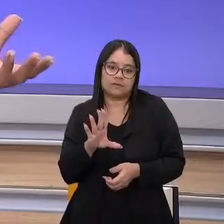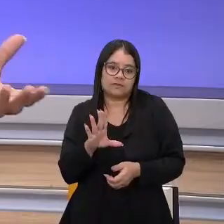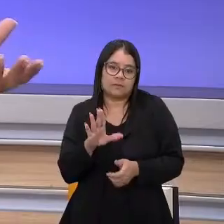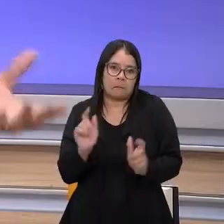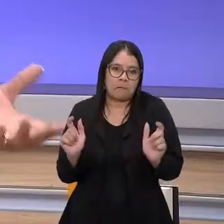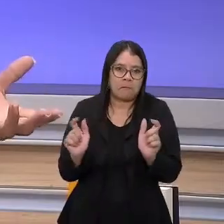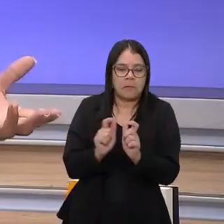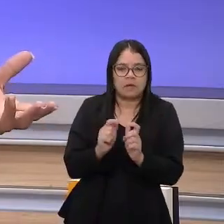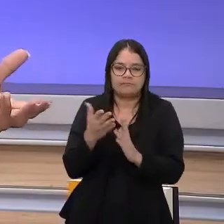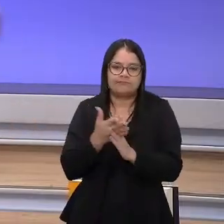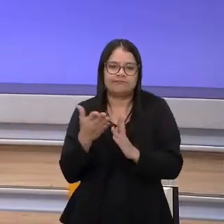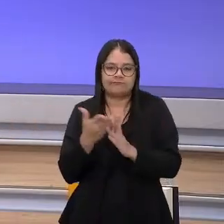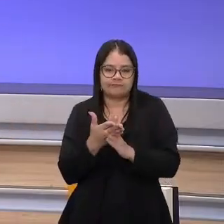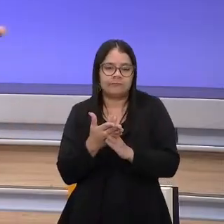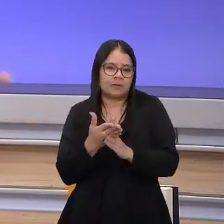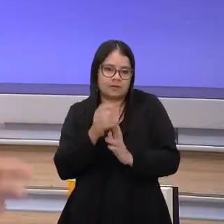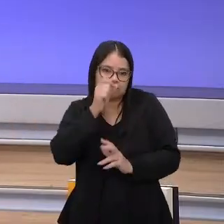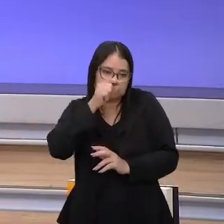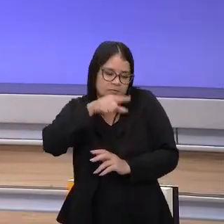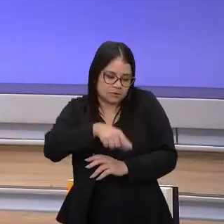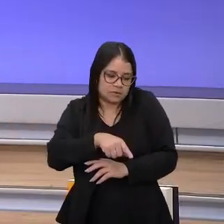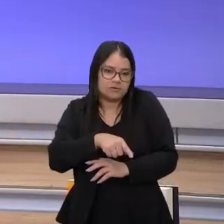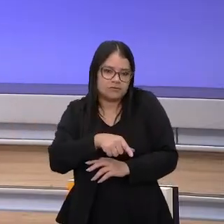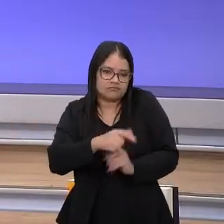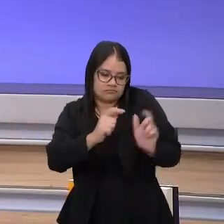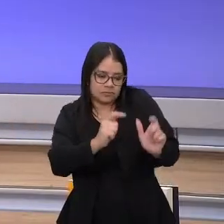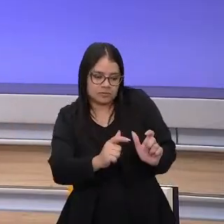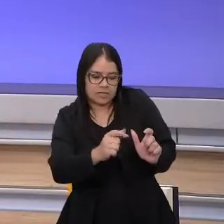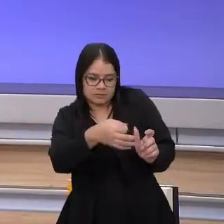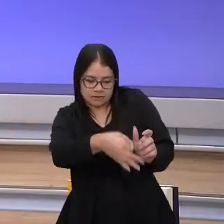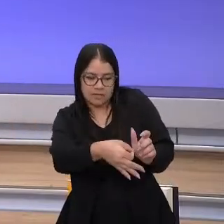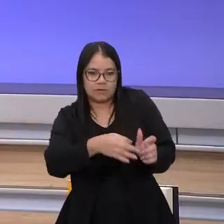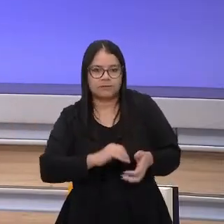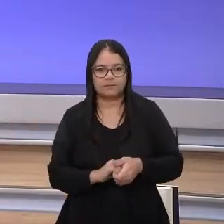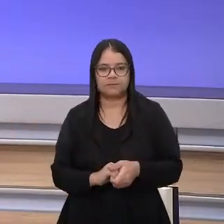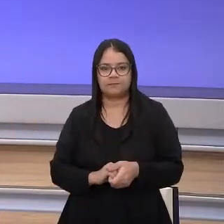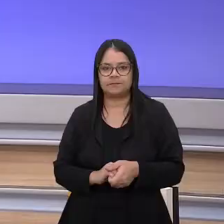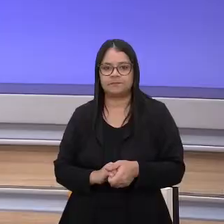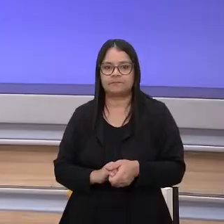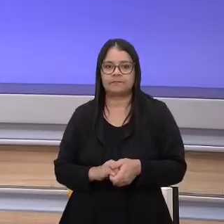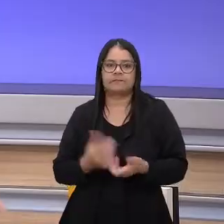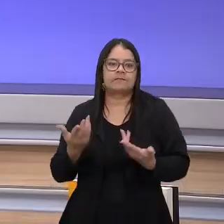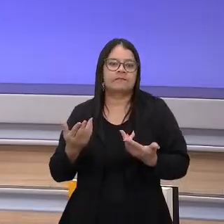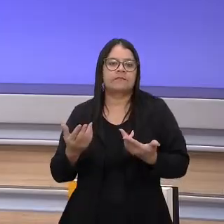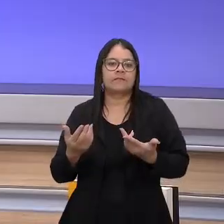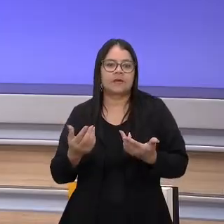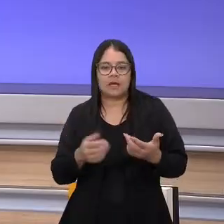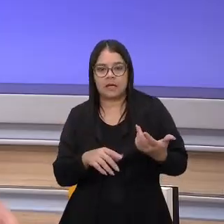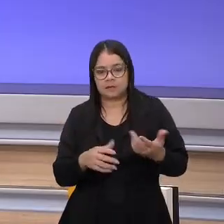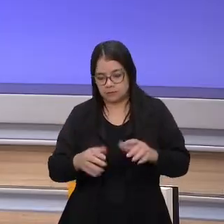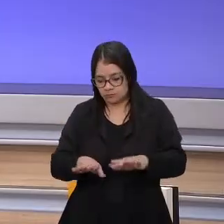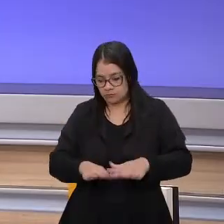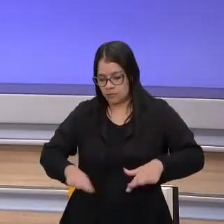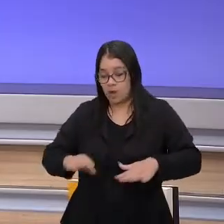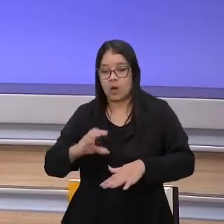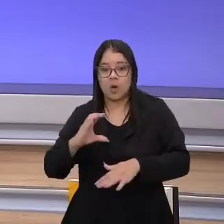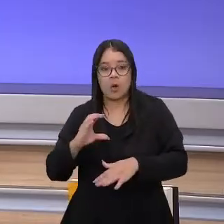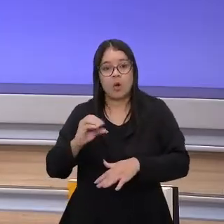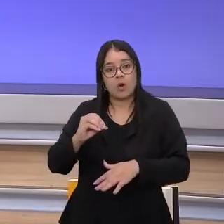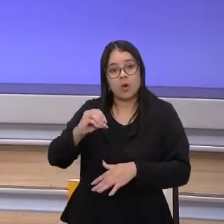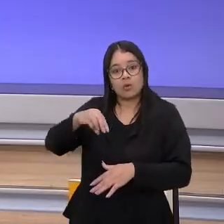menos da metade desse resíduo é destinado de forma correta, né? E a questão da compostagem,